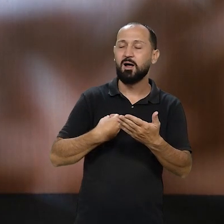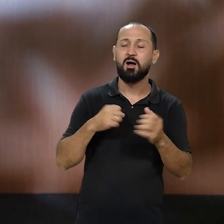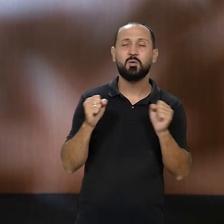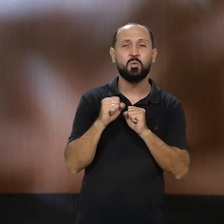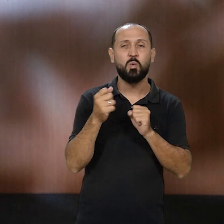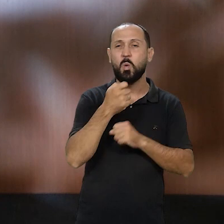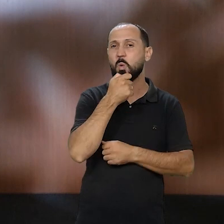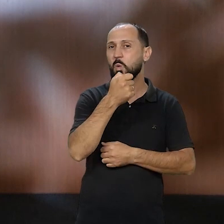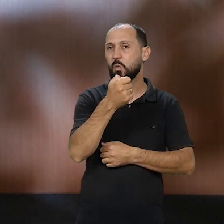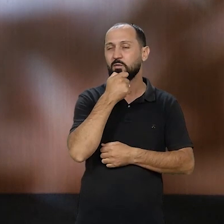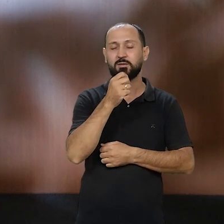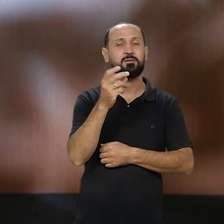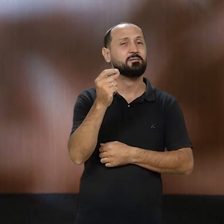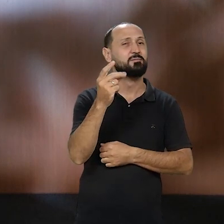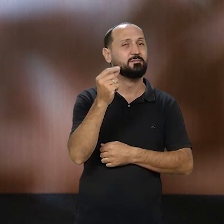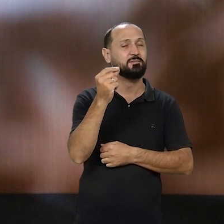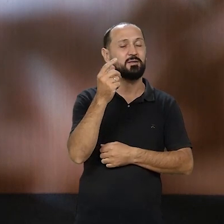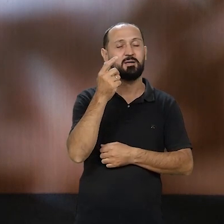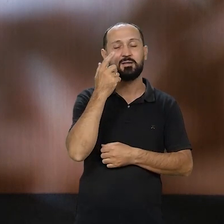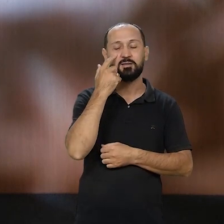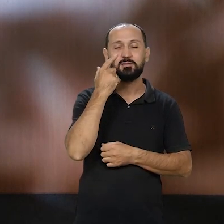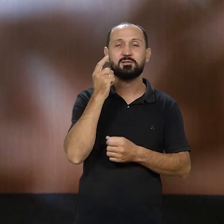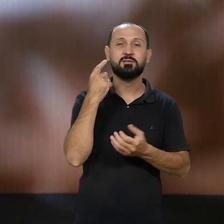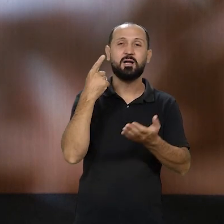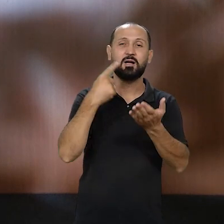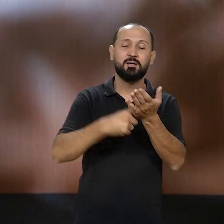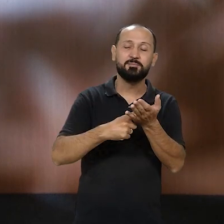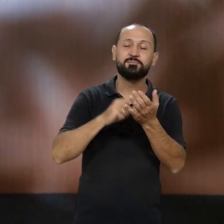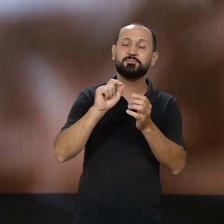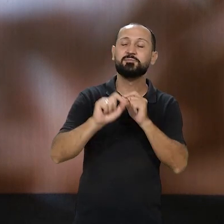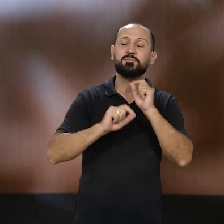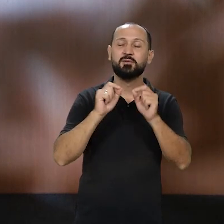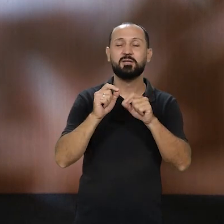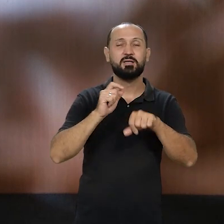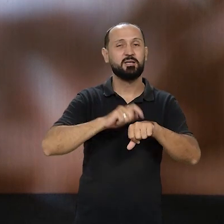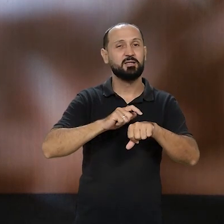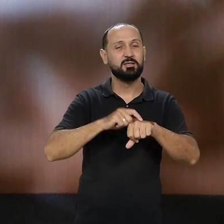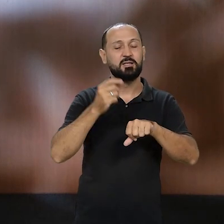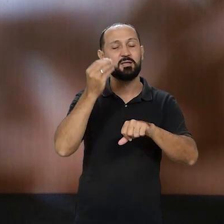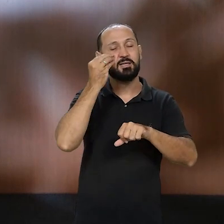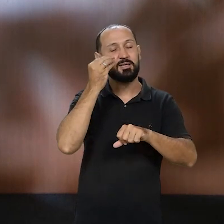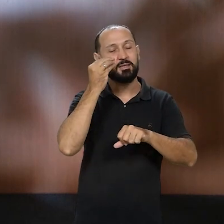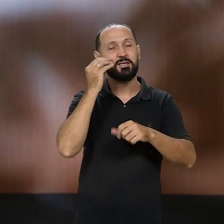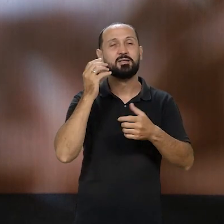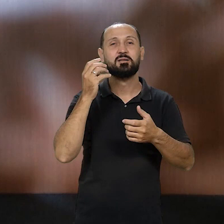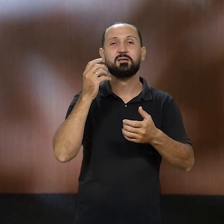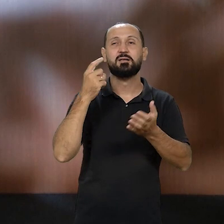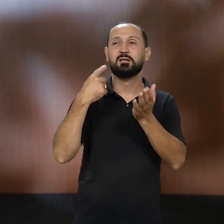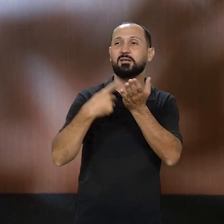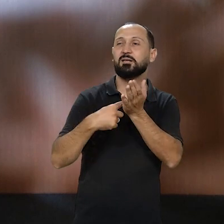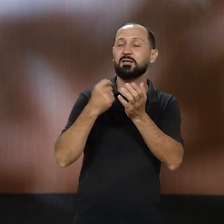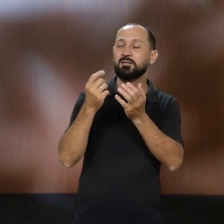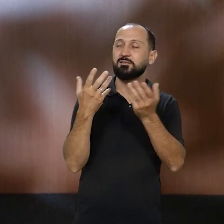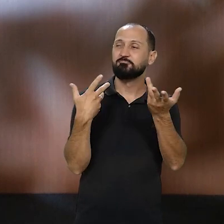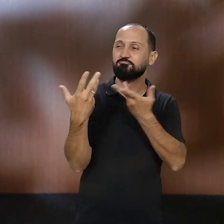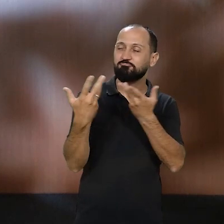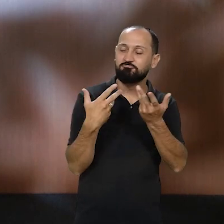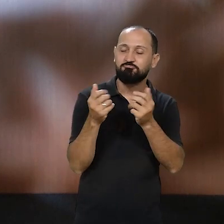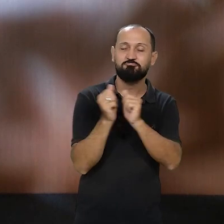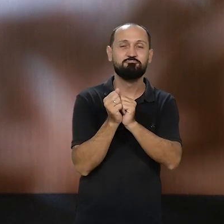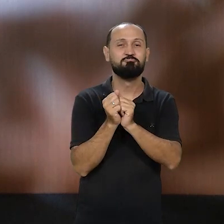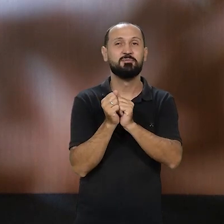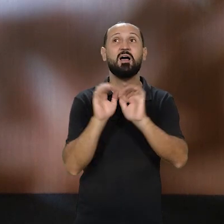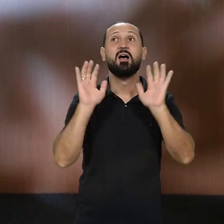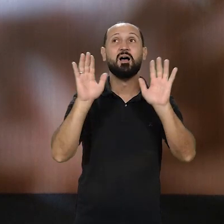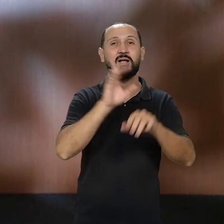ter te entrevistado. Faz tempo que a gente já está marcando, né, tentando marcar esse bem bolado aqui